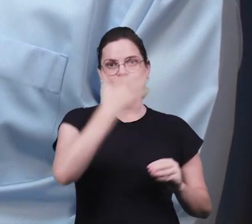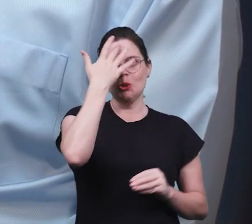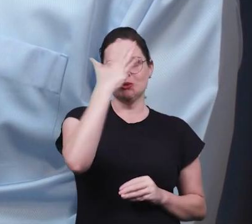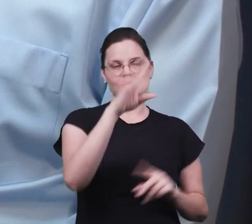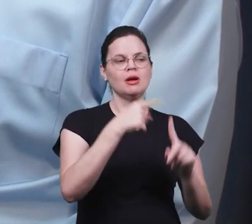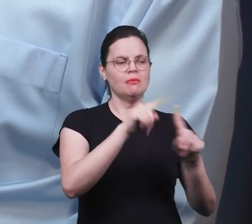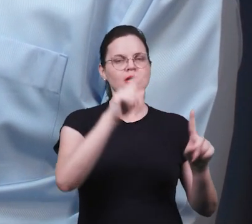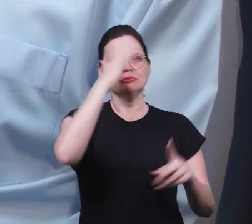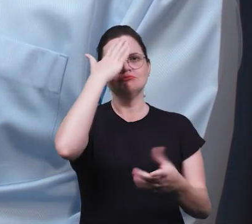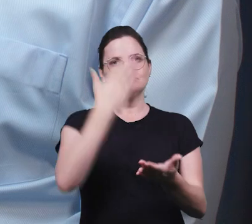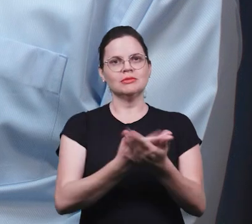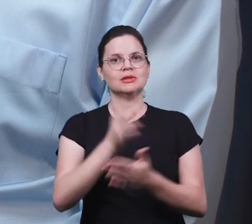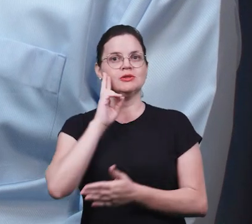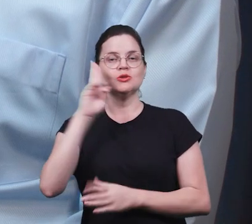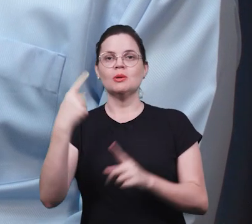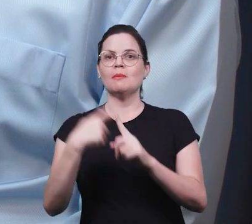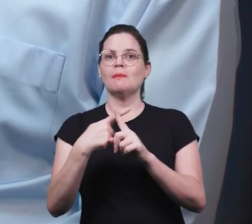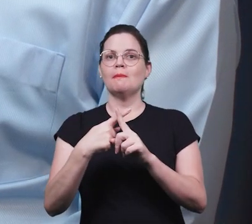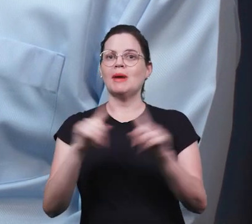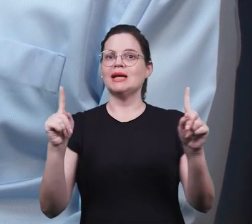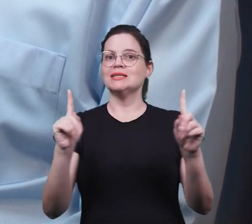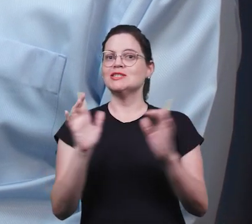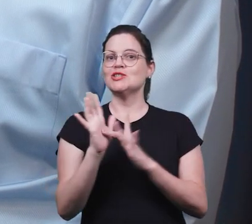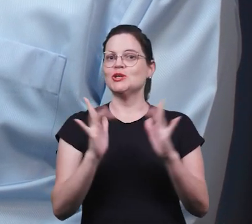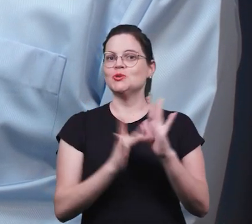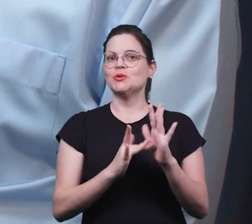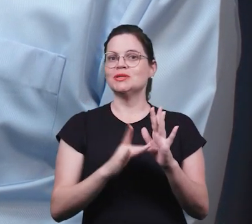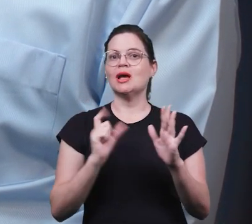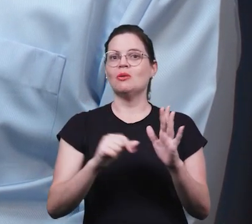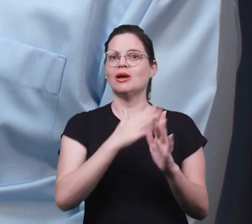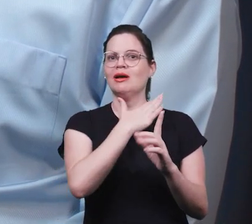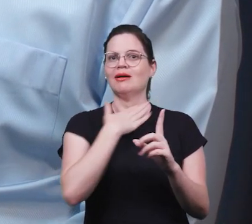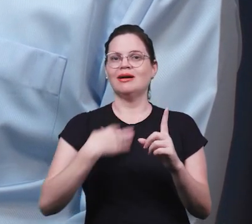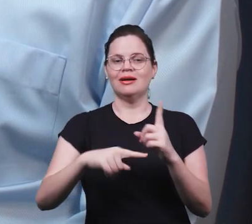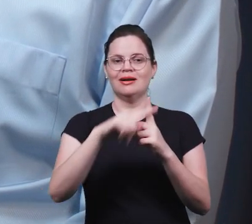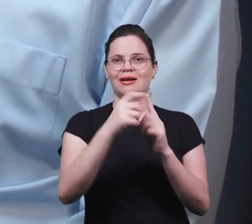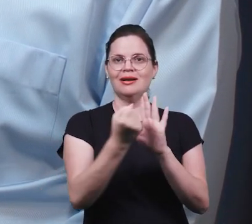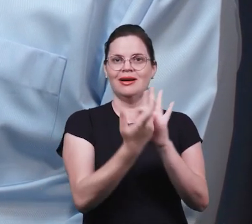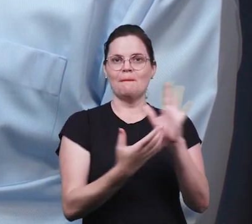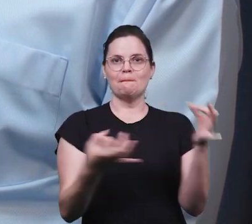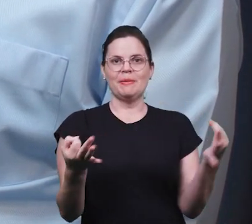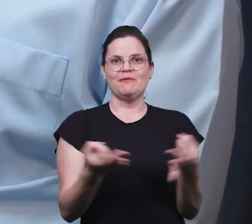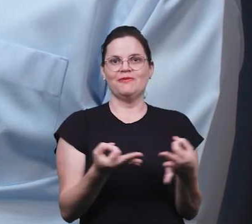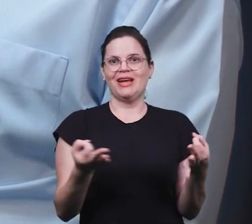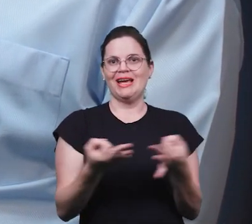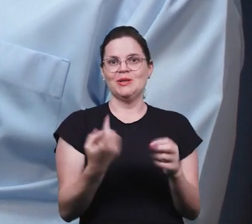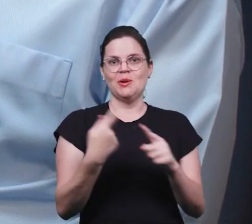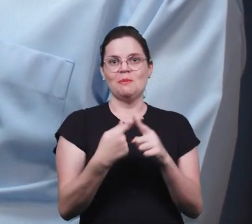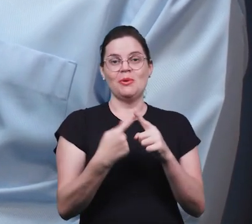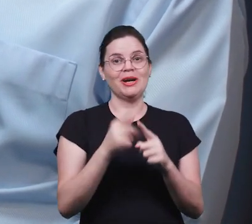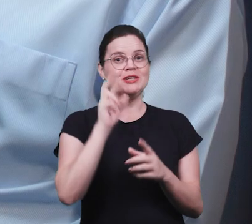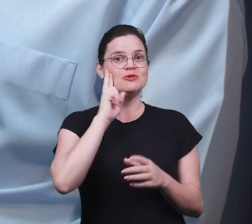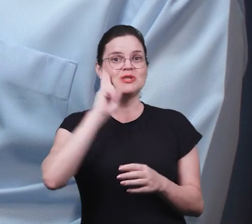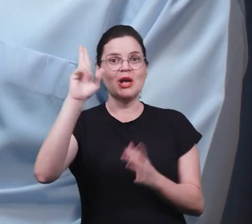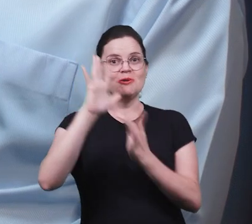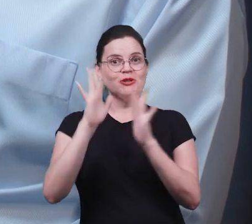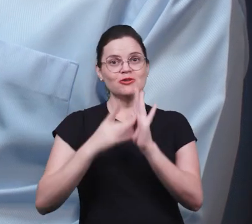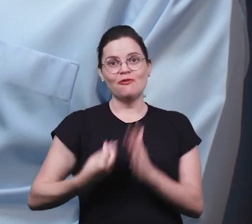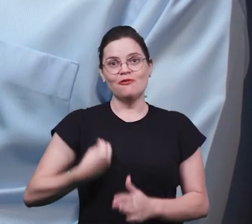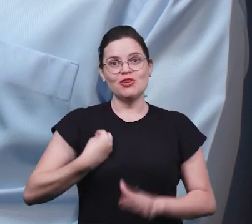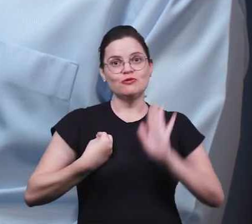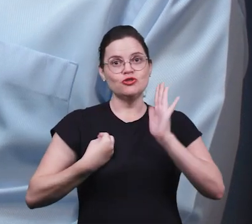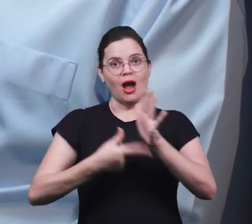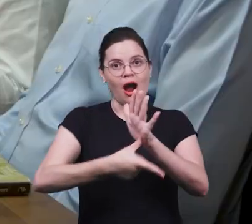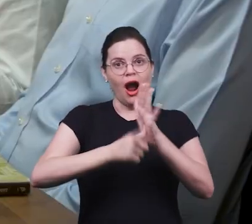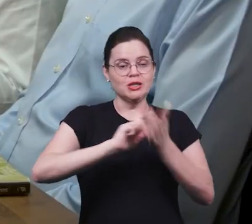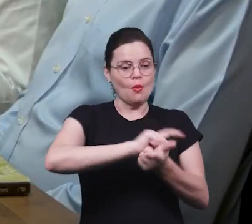foi feito desde a fundação do mundo. Então, ele é um sacrifício eterno, diz a Bíblia. Então, ele já estava tudo dentro de um plano de Deus.